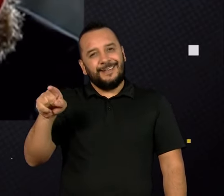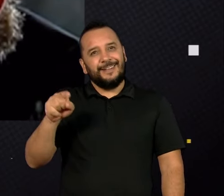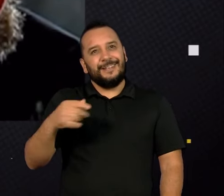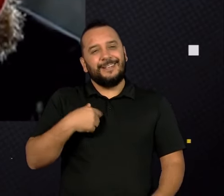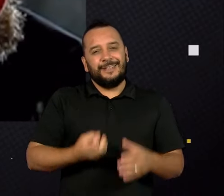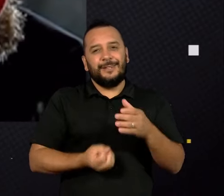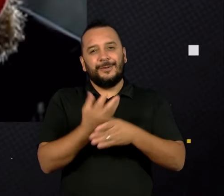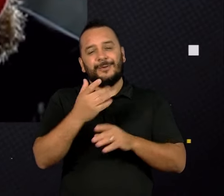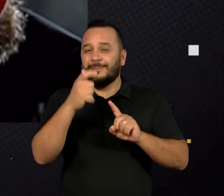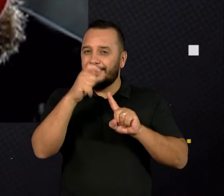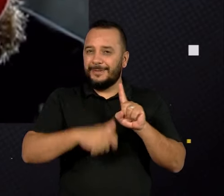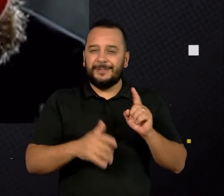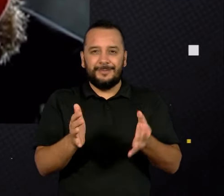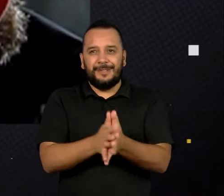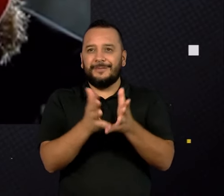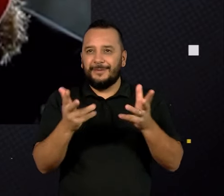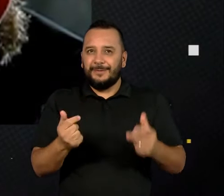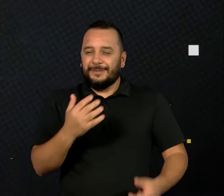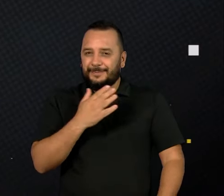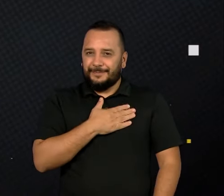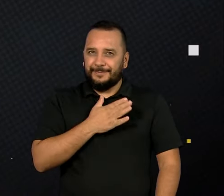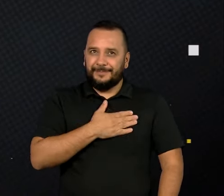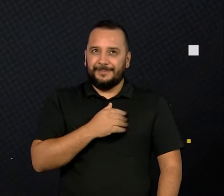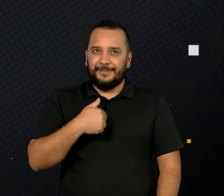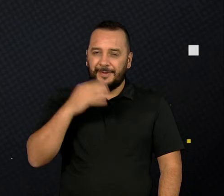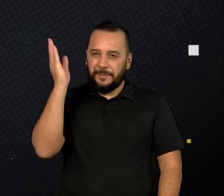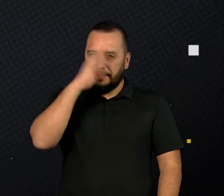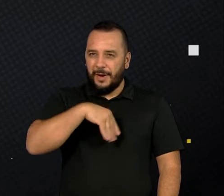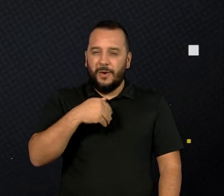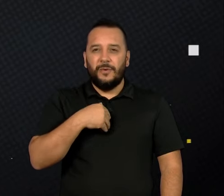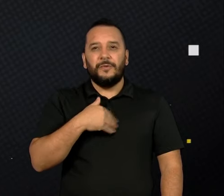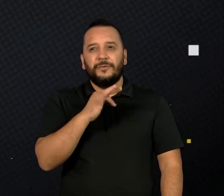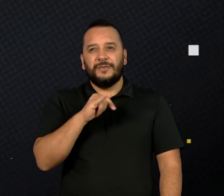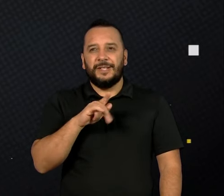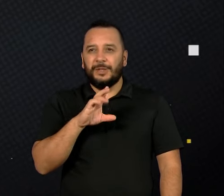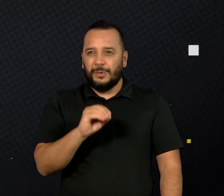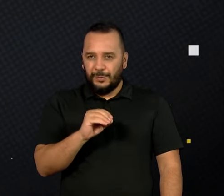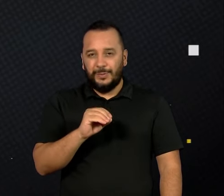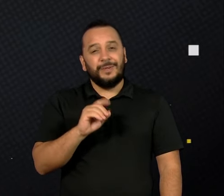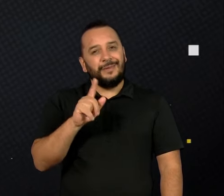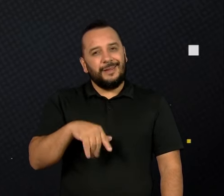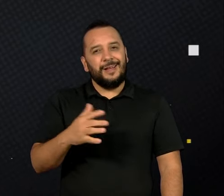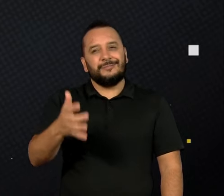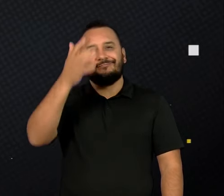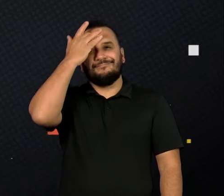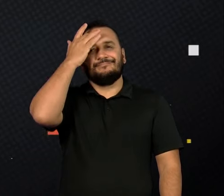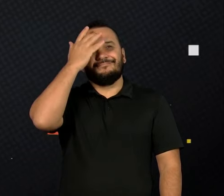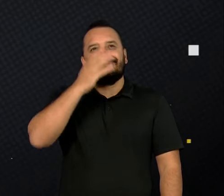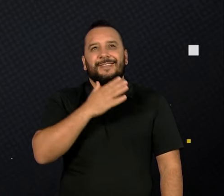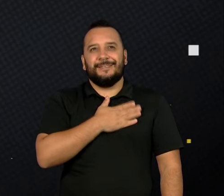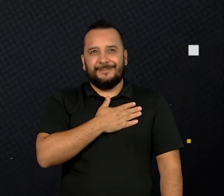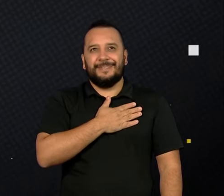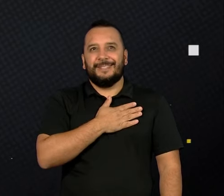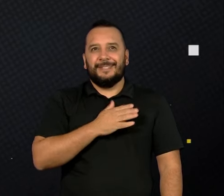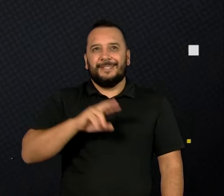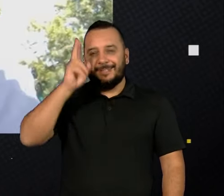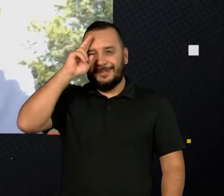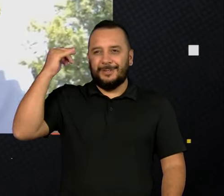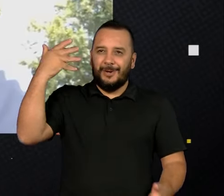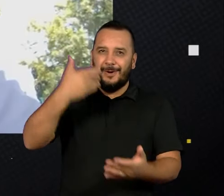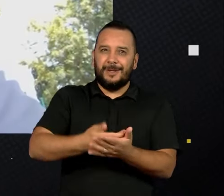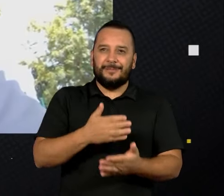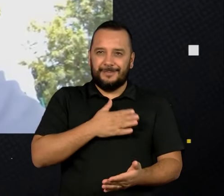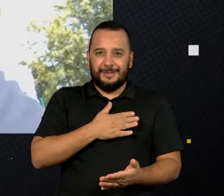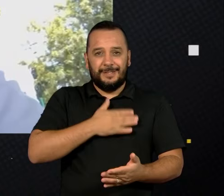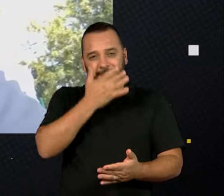personagem fantástico, um vilão chamado Fredo, que é inesquecível para mim, para minha carreira, para as pessoas